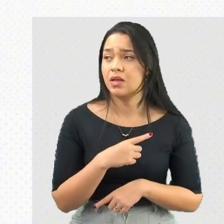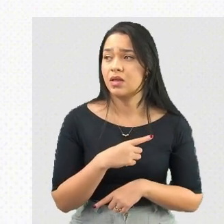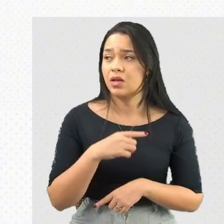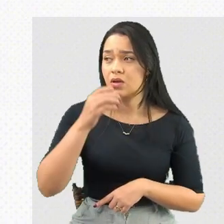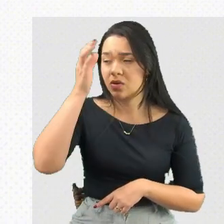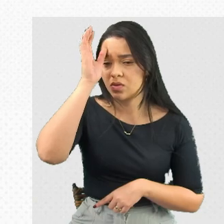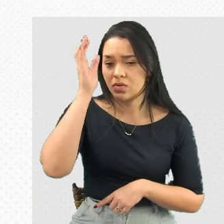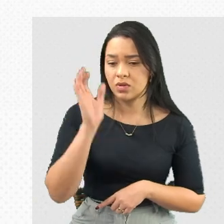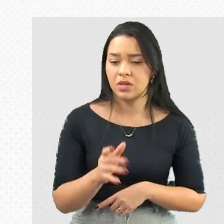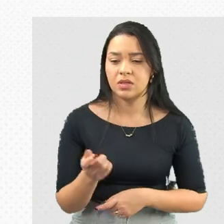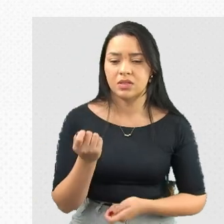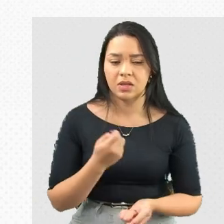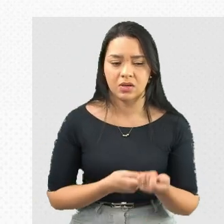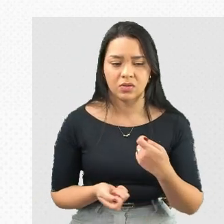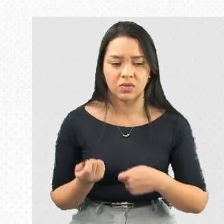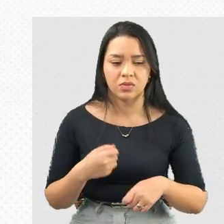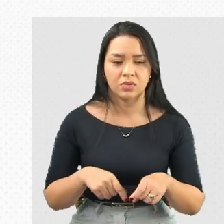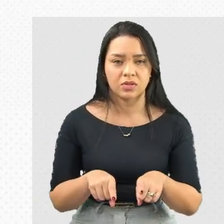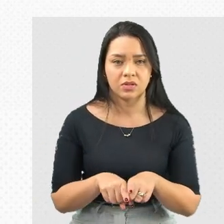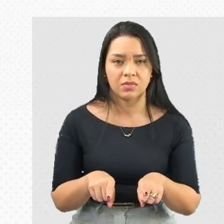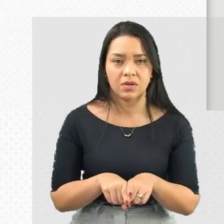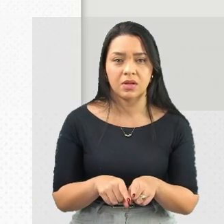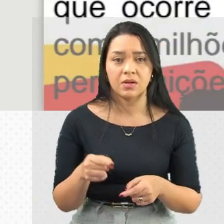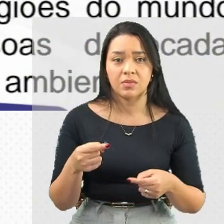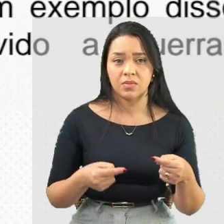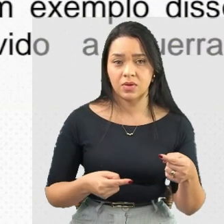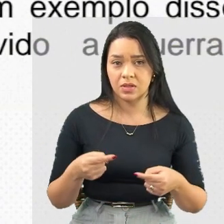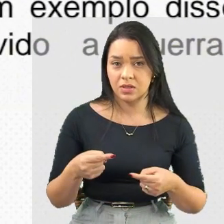culturais, econômicos e políticos.